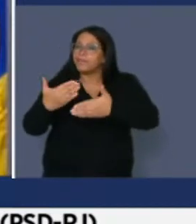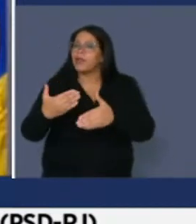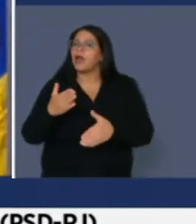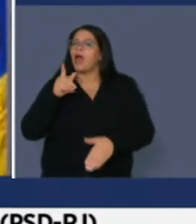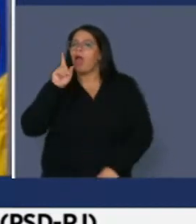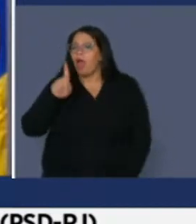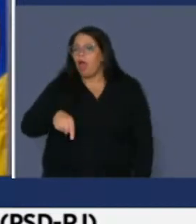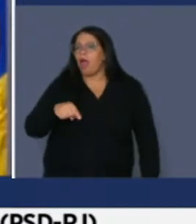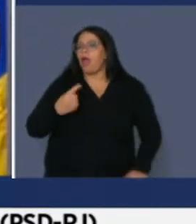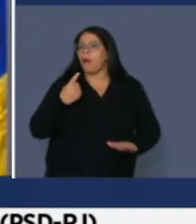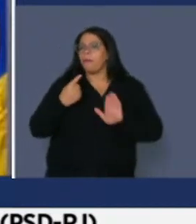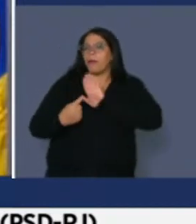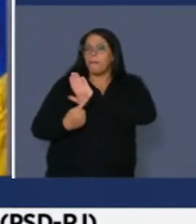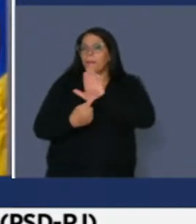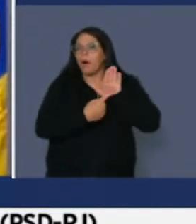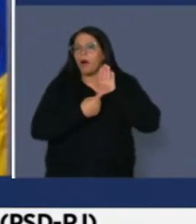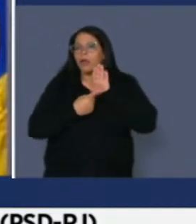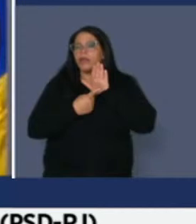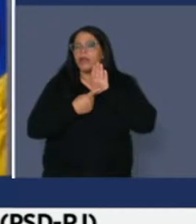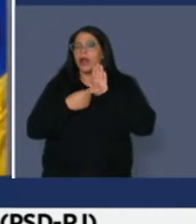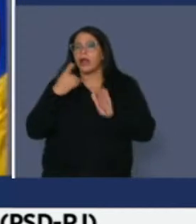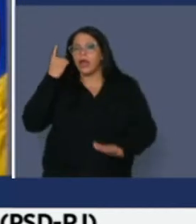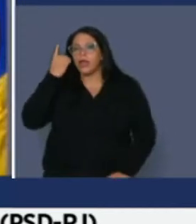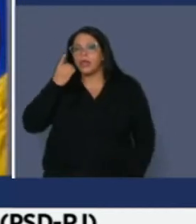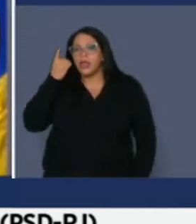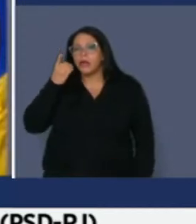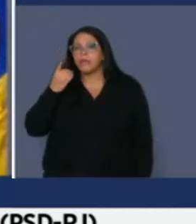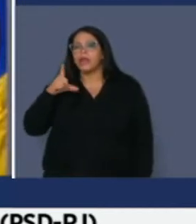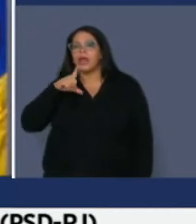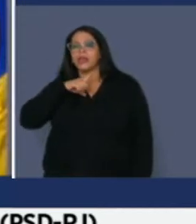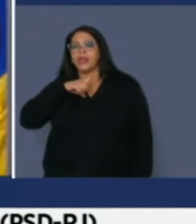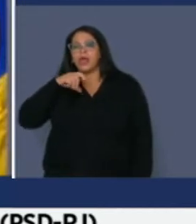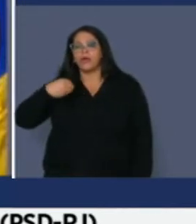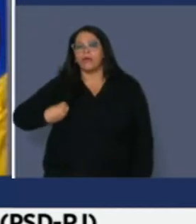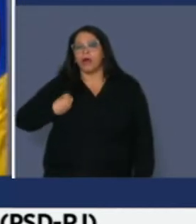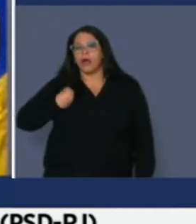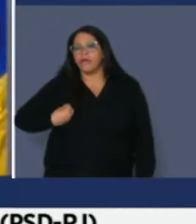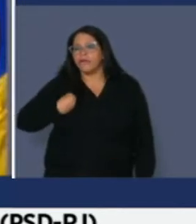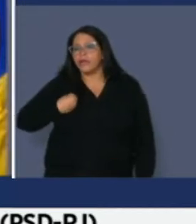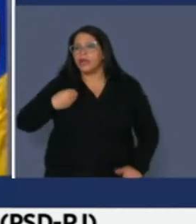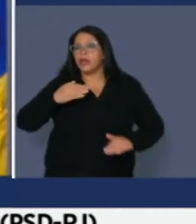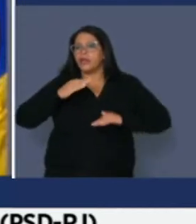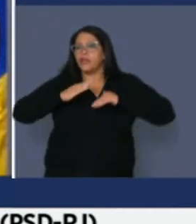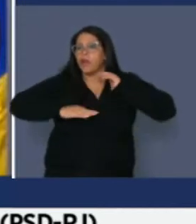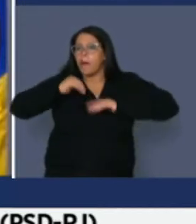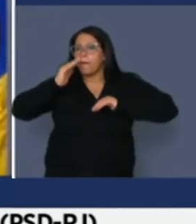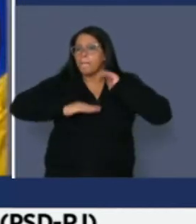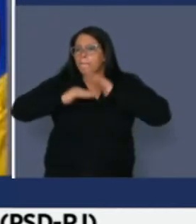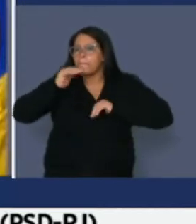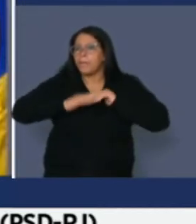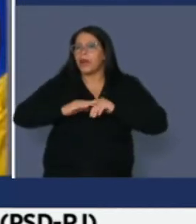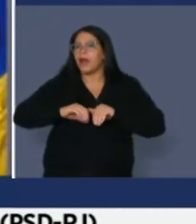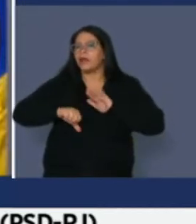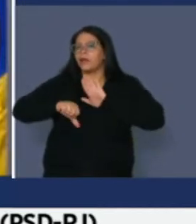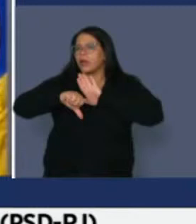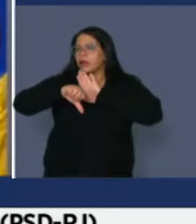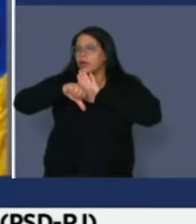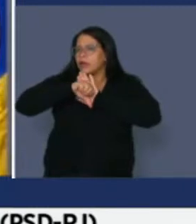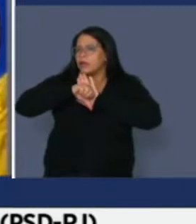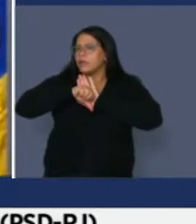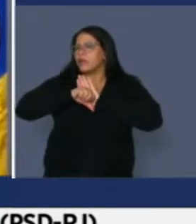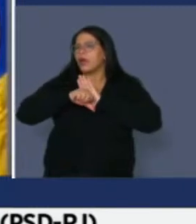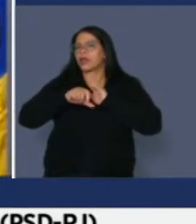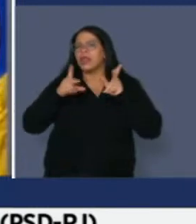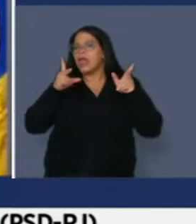a demonstrar que a representada tem um modo de vida inclinado para a prática de condutas não condizentes com aquilo